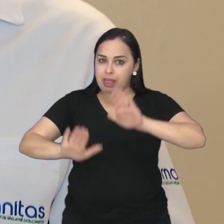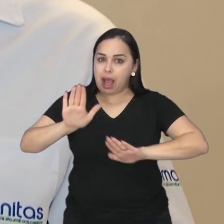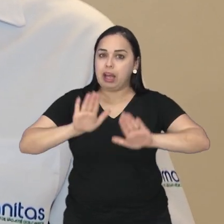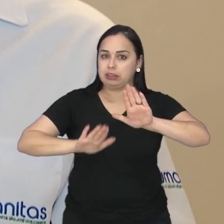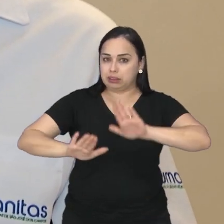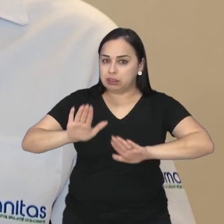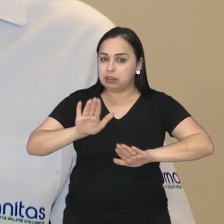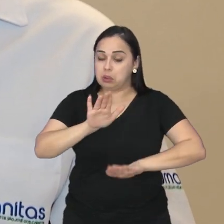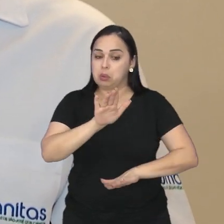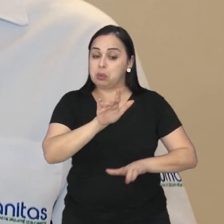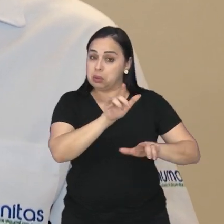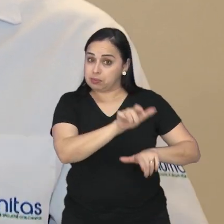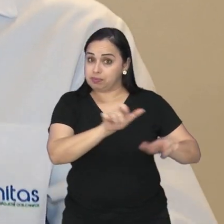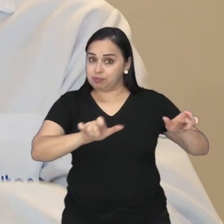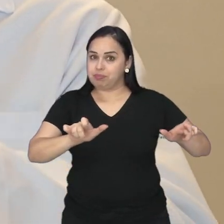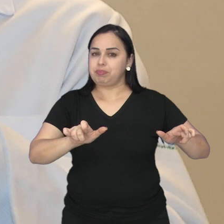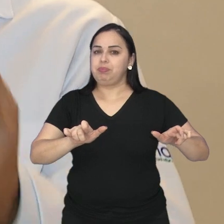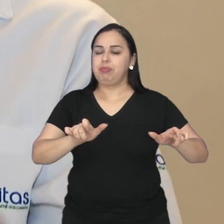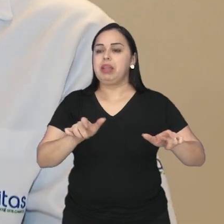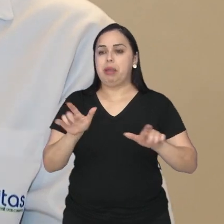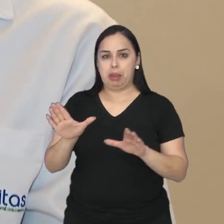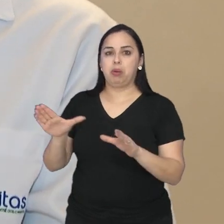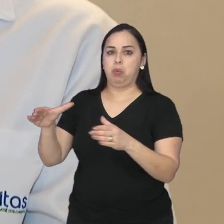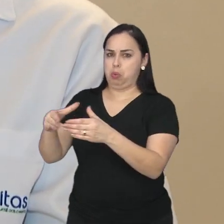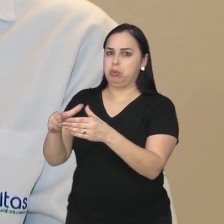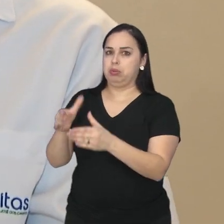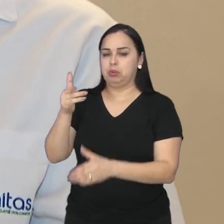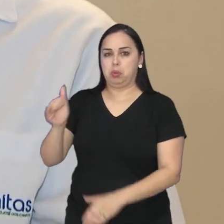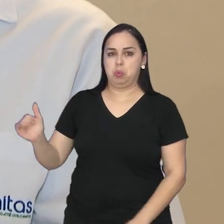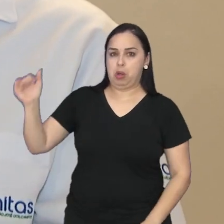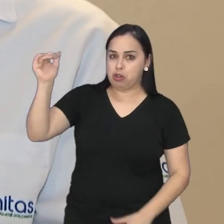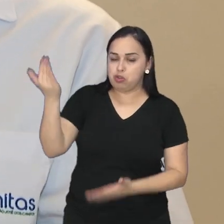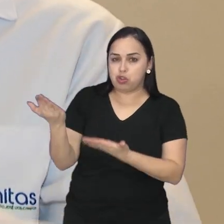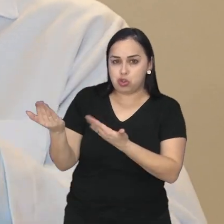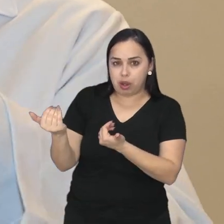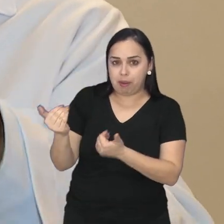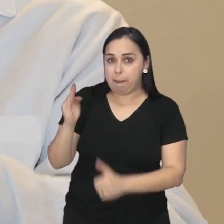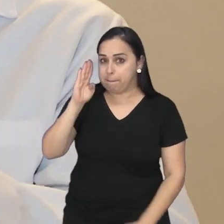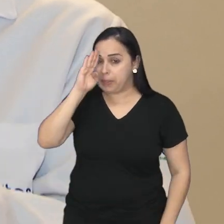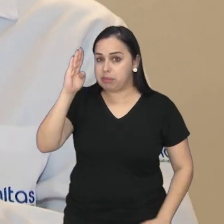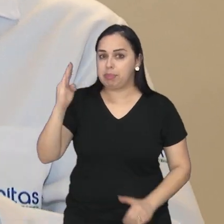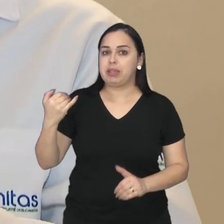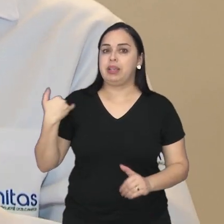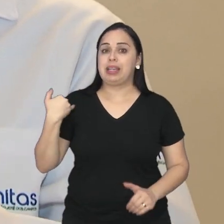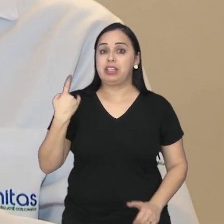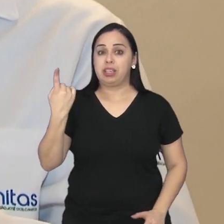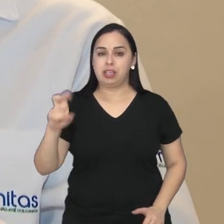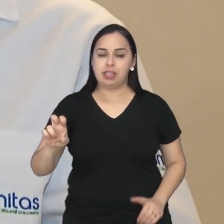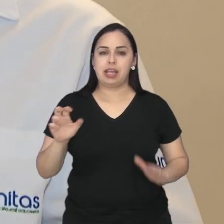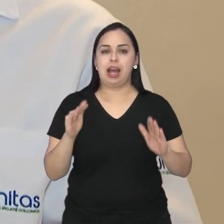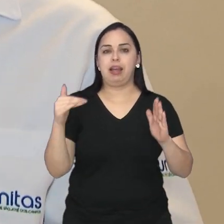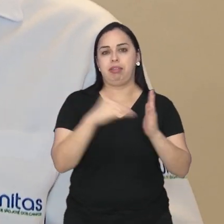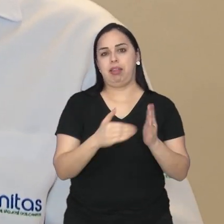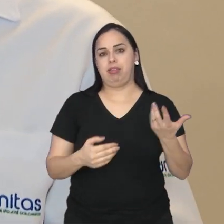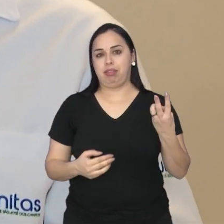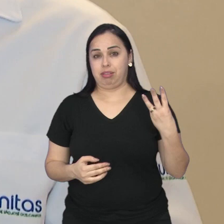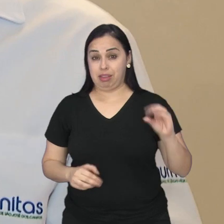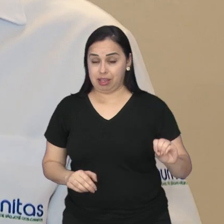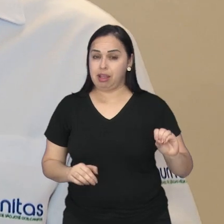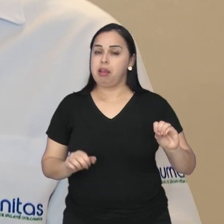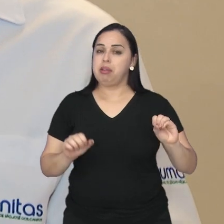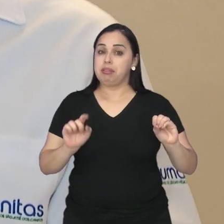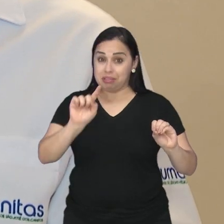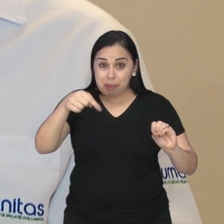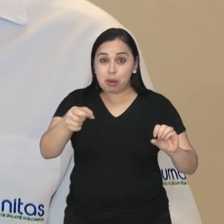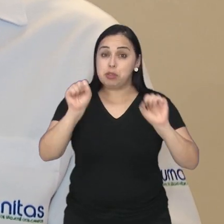muito cuidado com esse público e com outro público também, né? O adulto jovem, principalmente dos 15 aos 30 anos. Após isso,